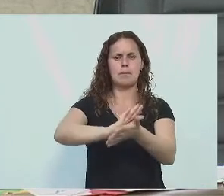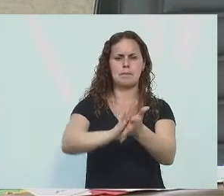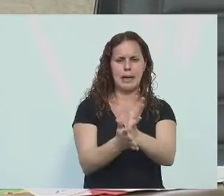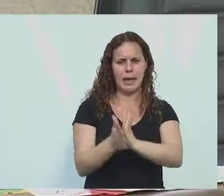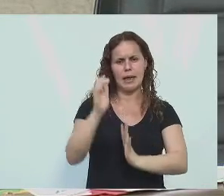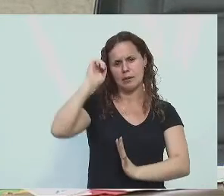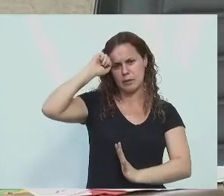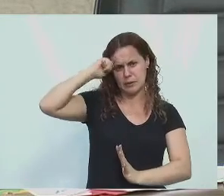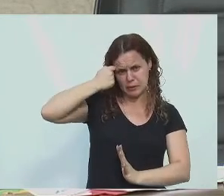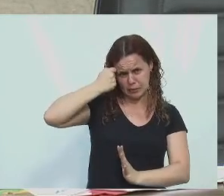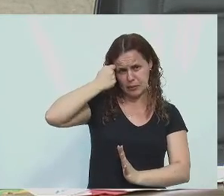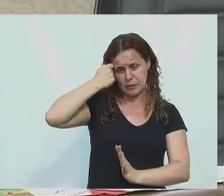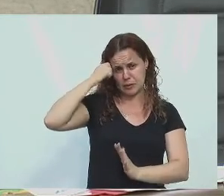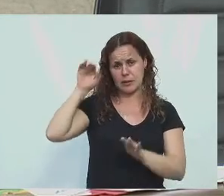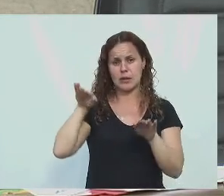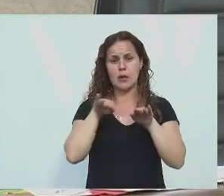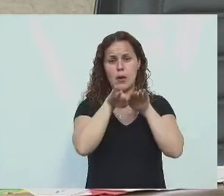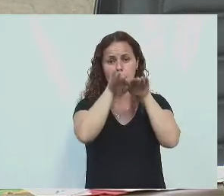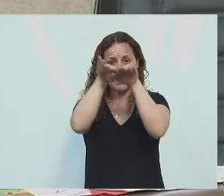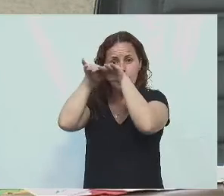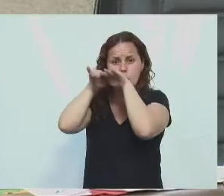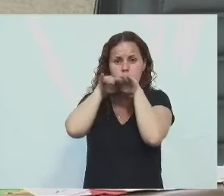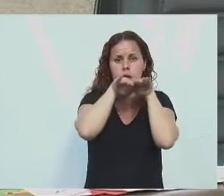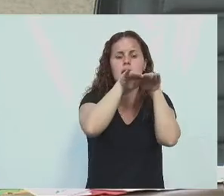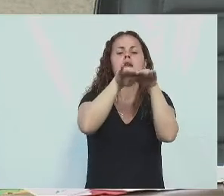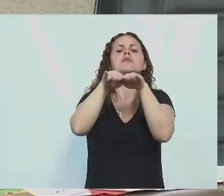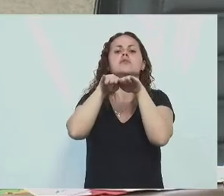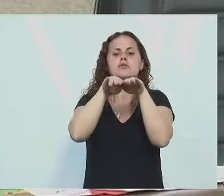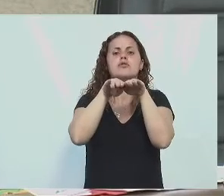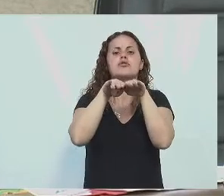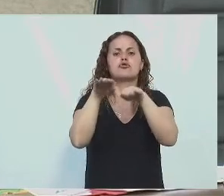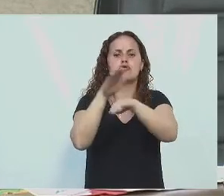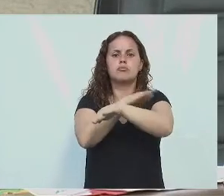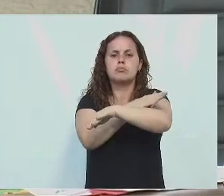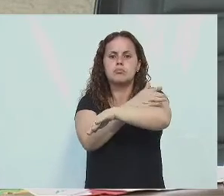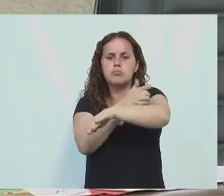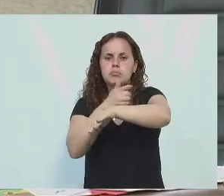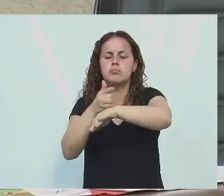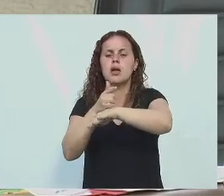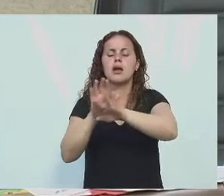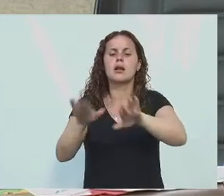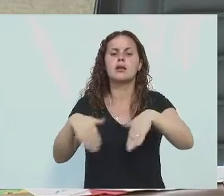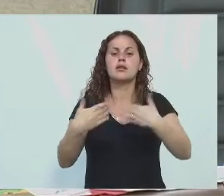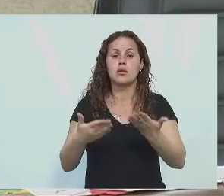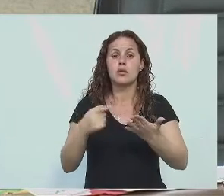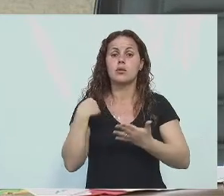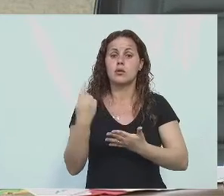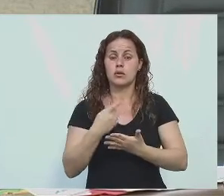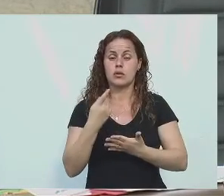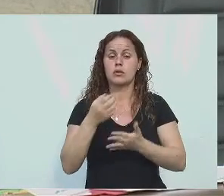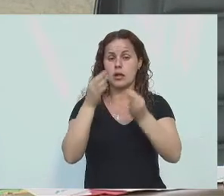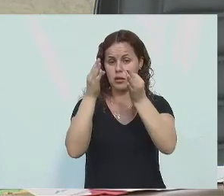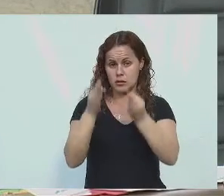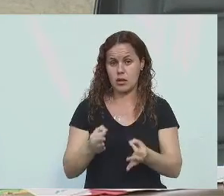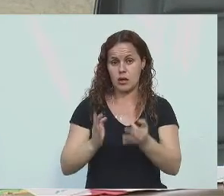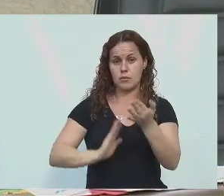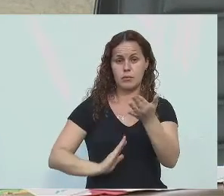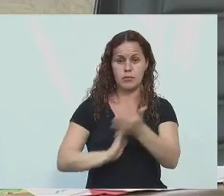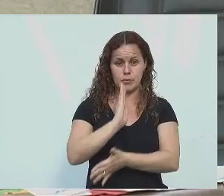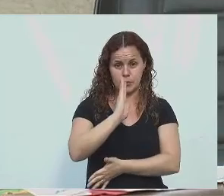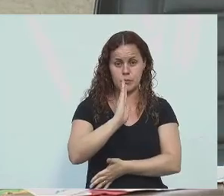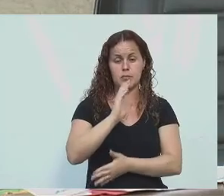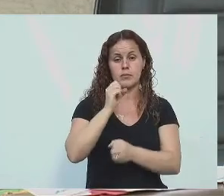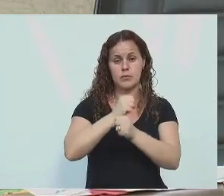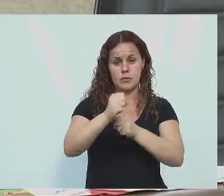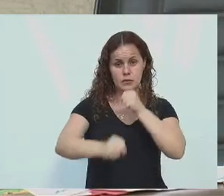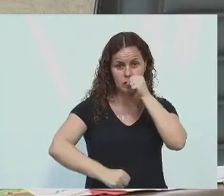racial, que nós dois entramos em acordo para subscrever e, se tudo der certo, a partir do